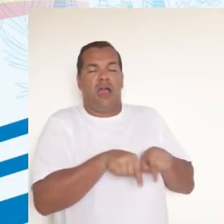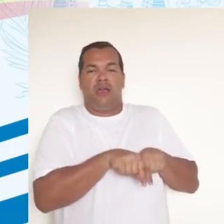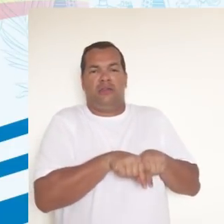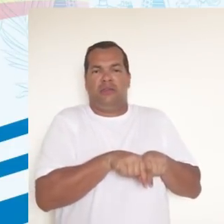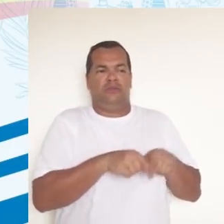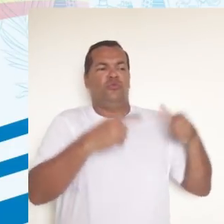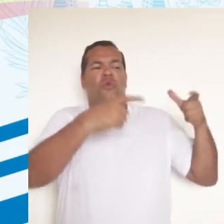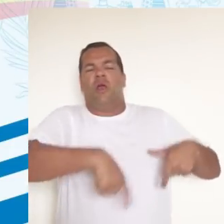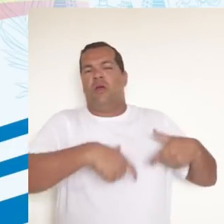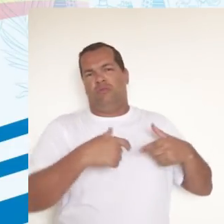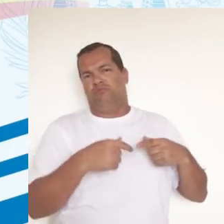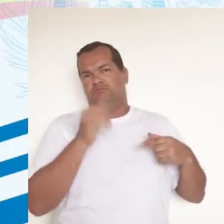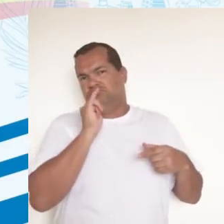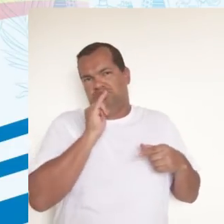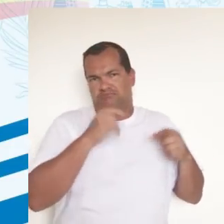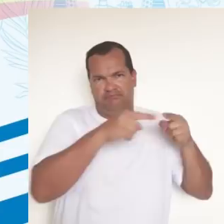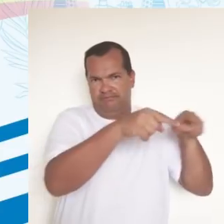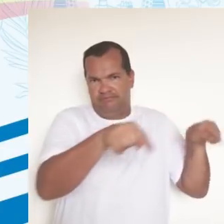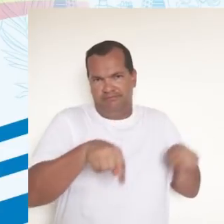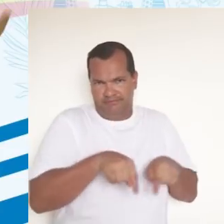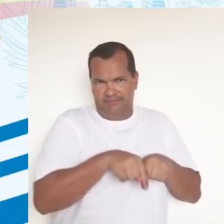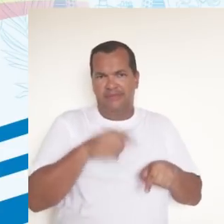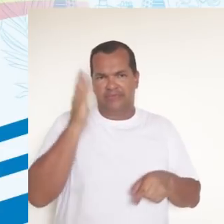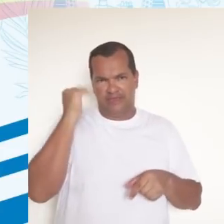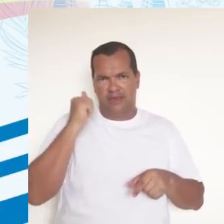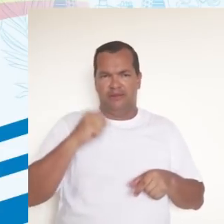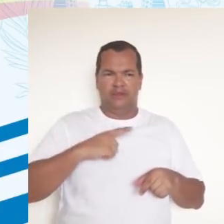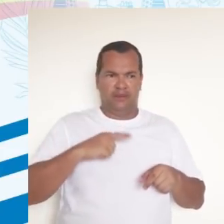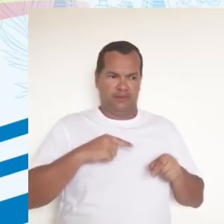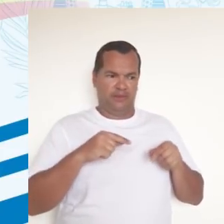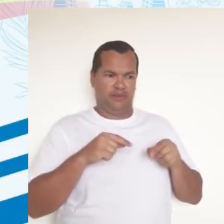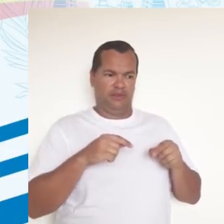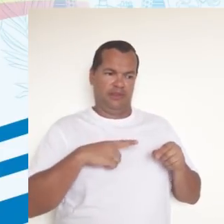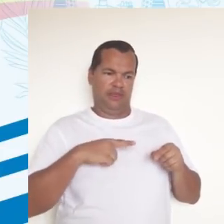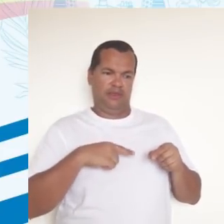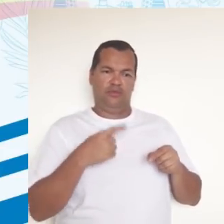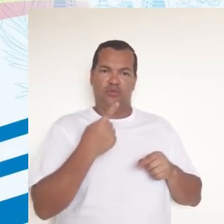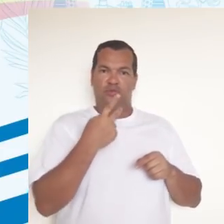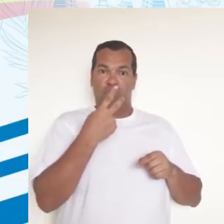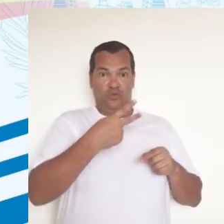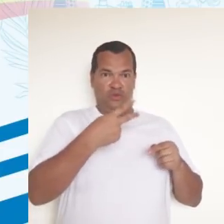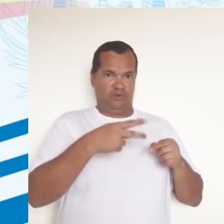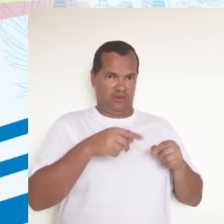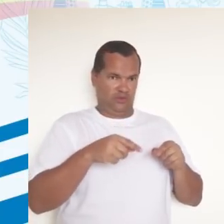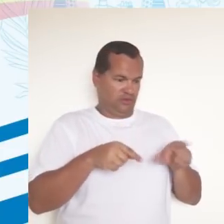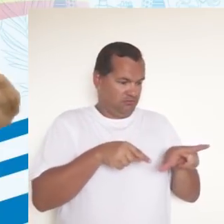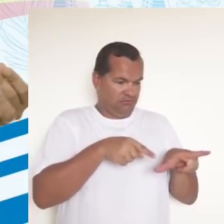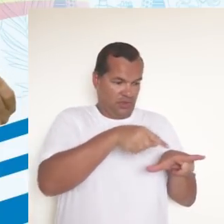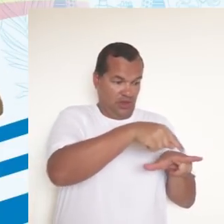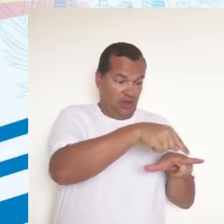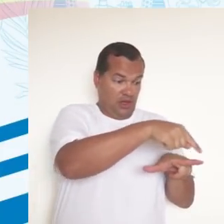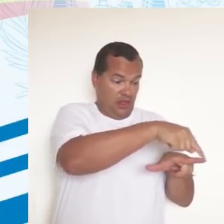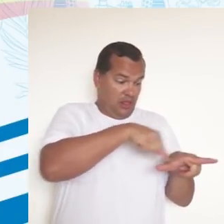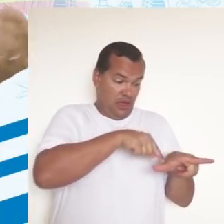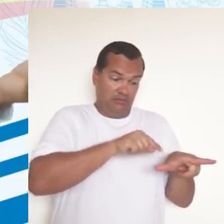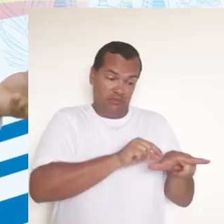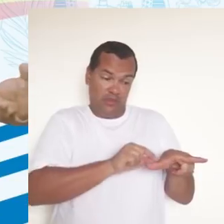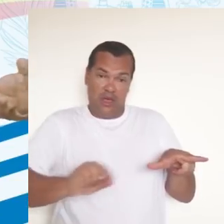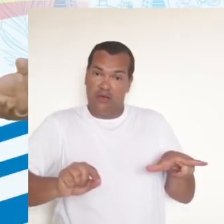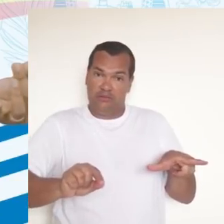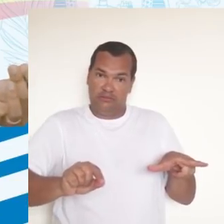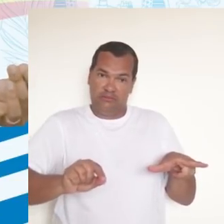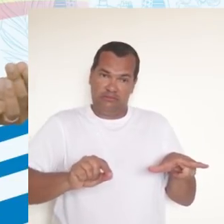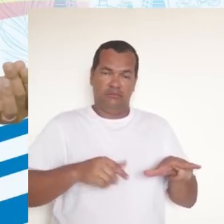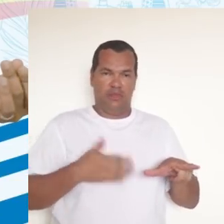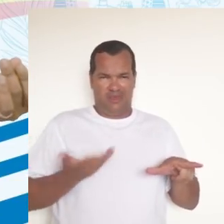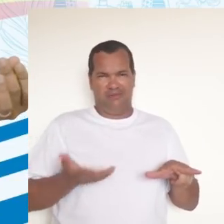área de um determinado ambiente, a área, como nós sabemos, tem a ver justamente com duas dimensões, lado e lado, largura